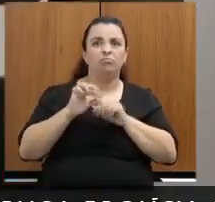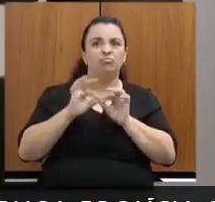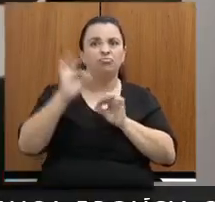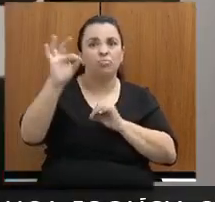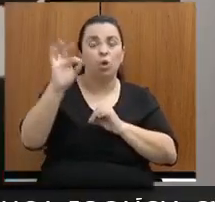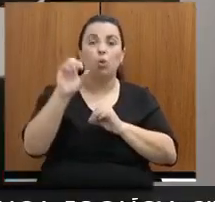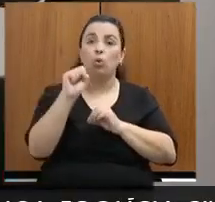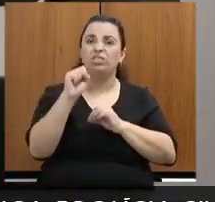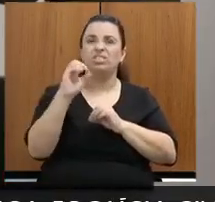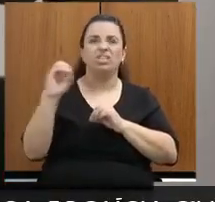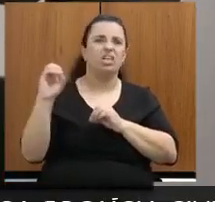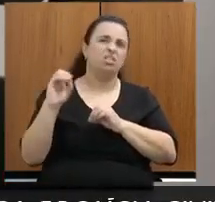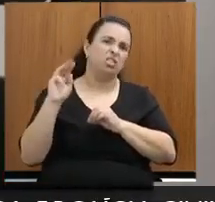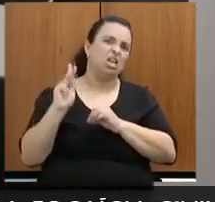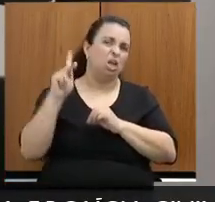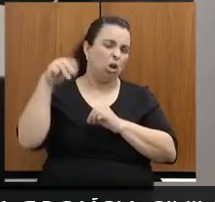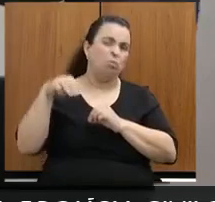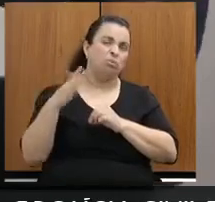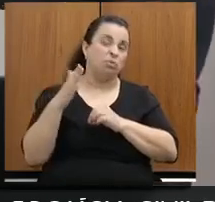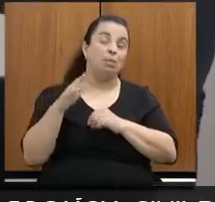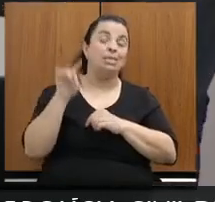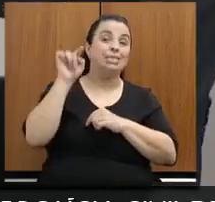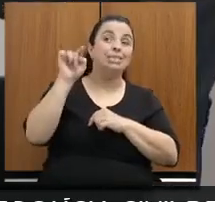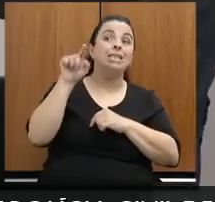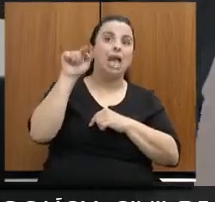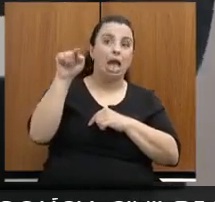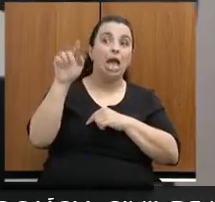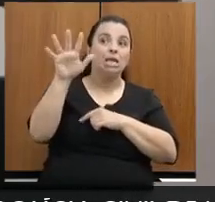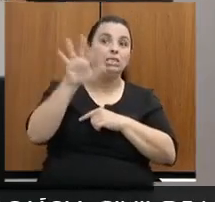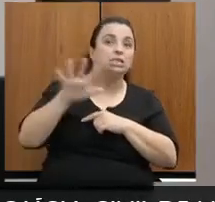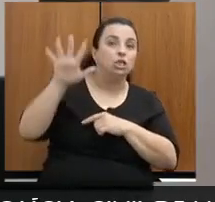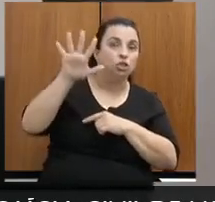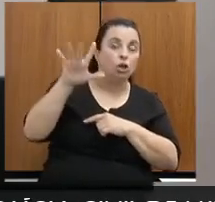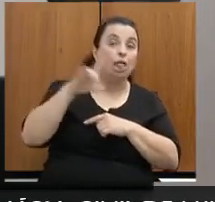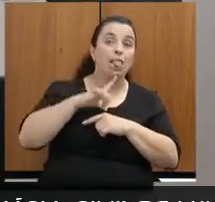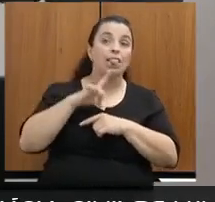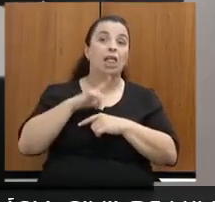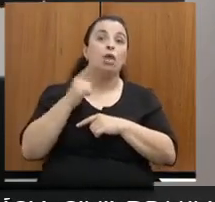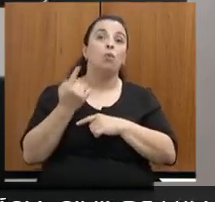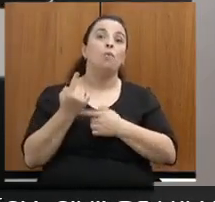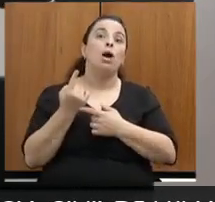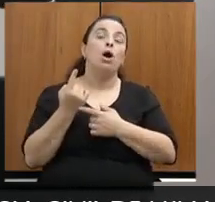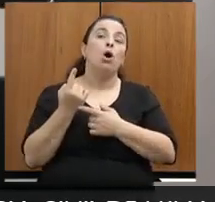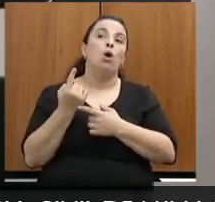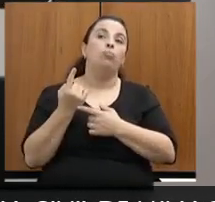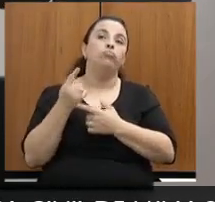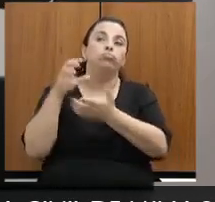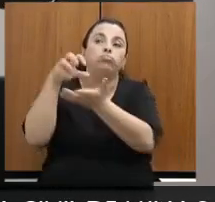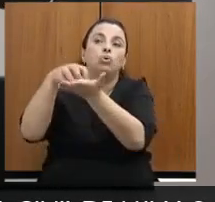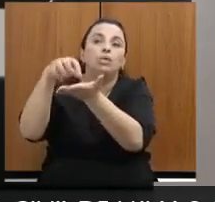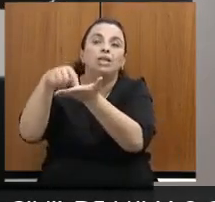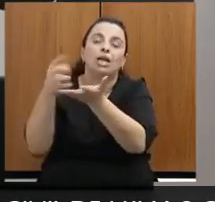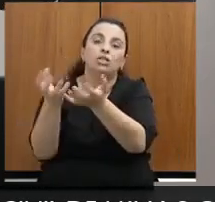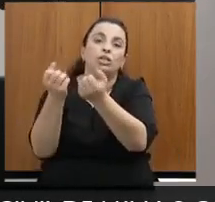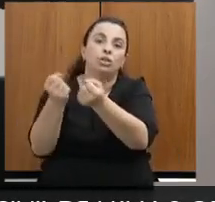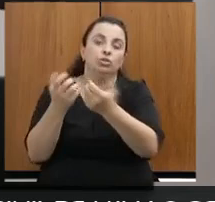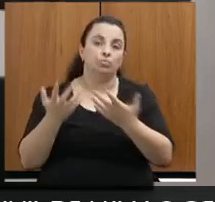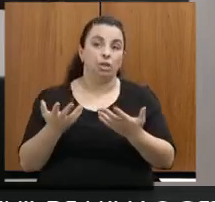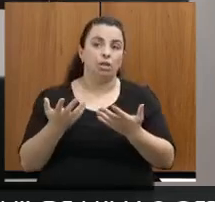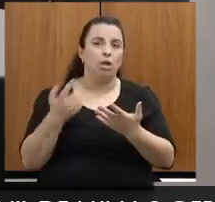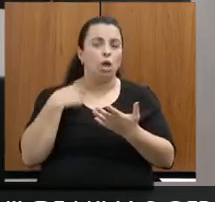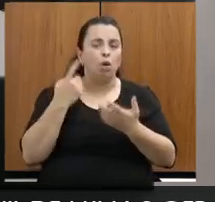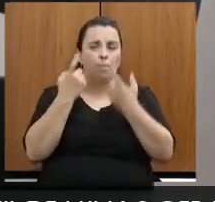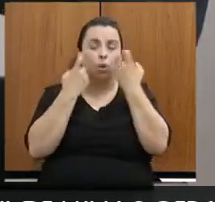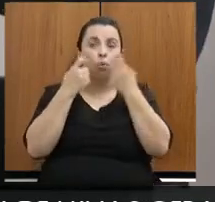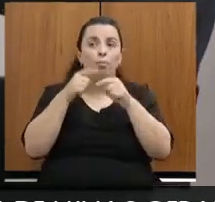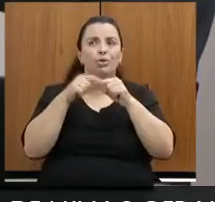ela se aquela região foi contemplada com uma dessas unidades preocupação que nós temos pela distância e pela